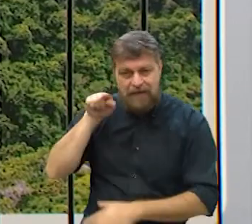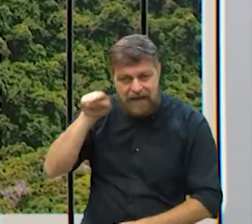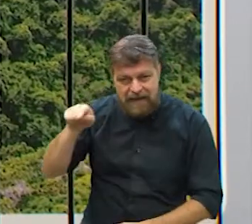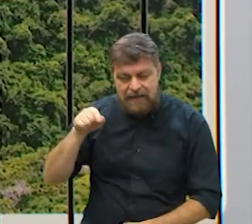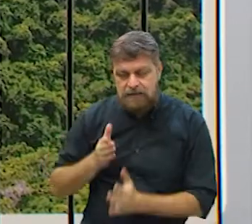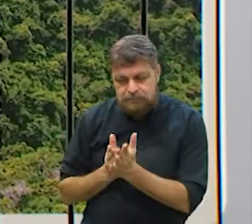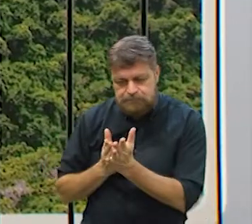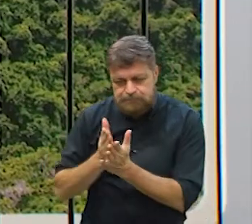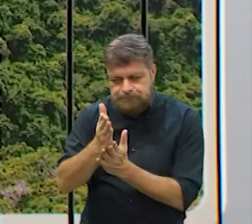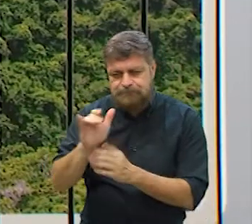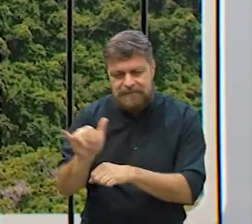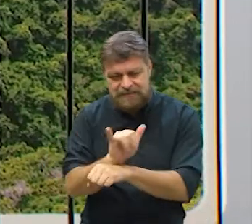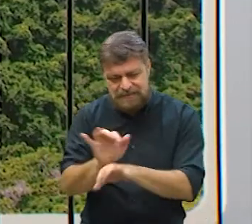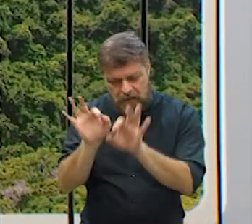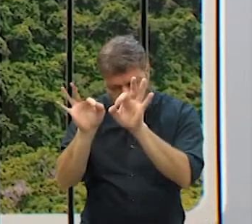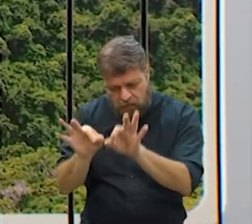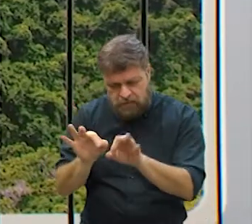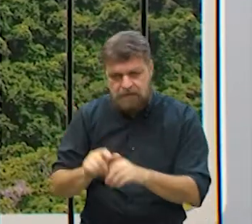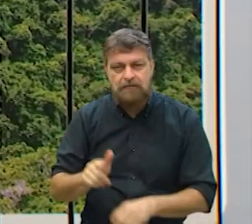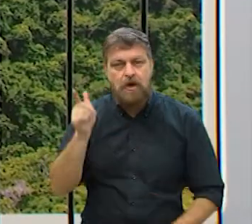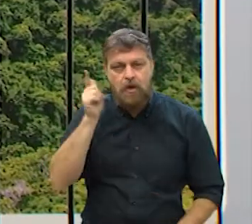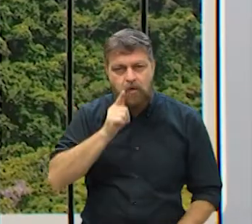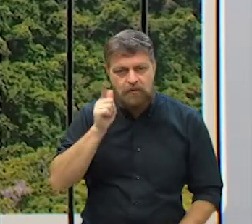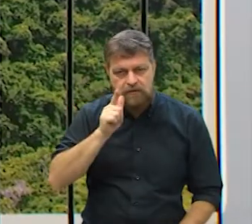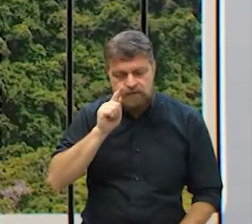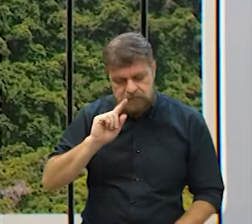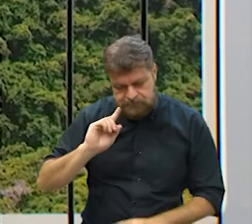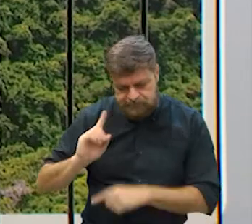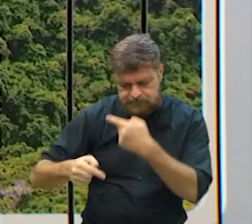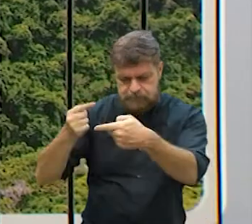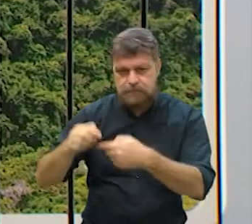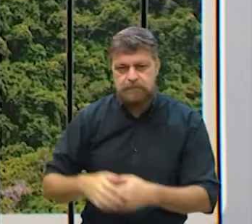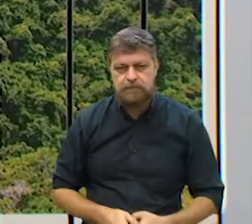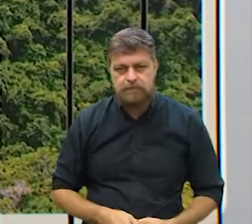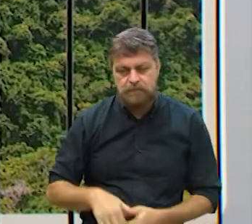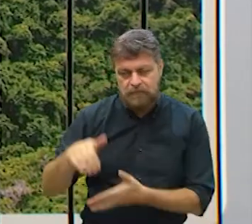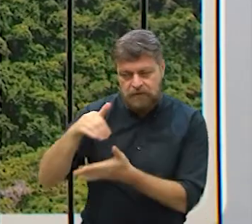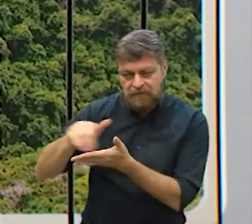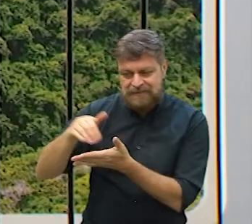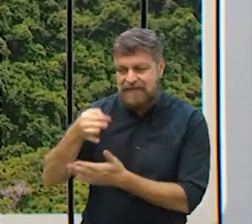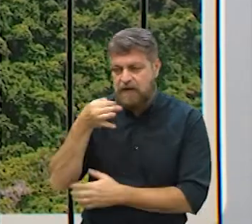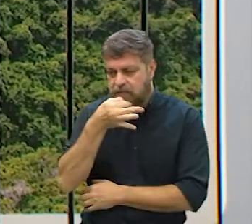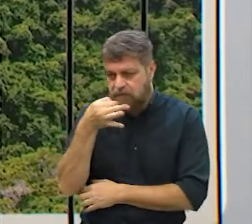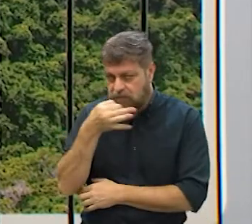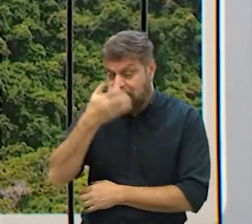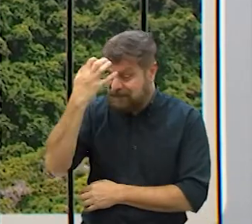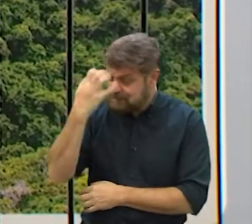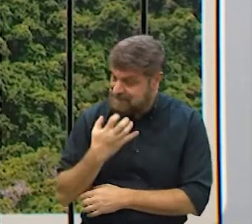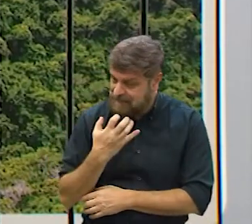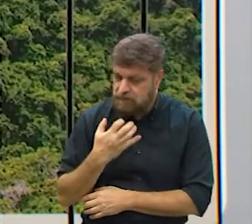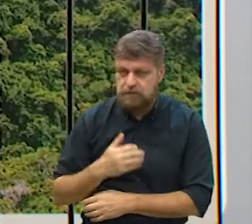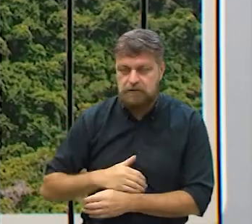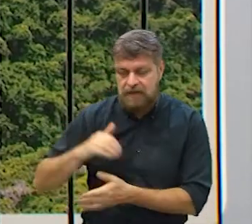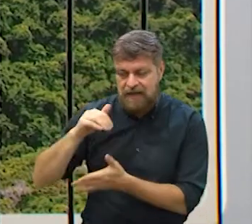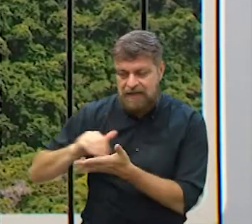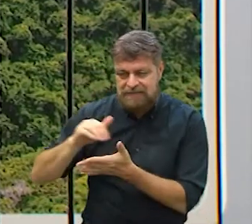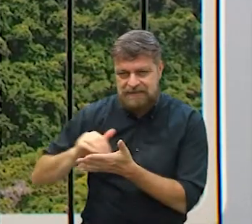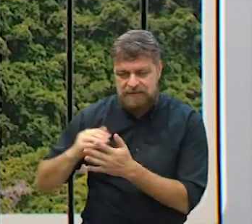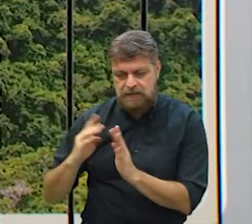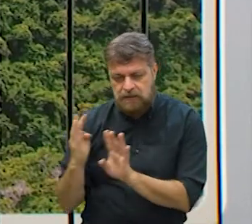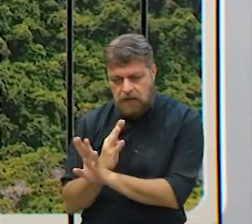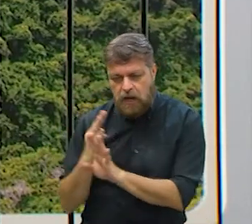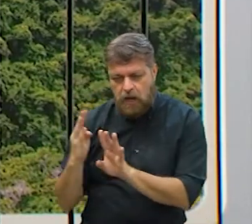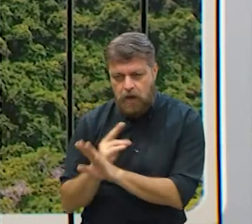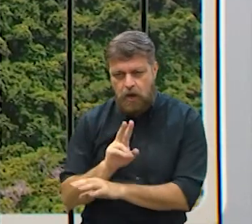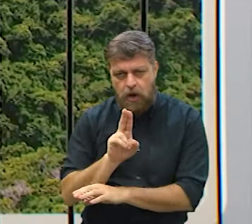que eles estão no caminho certo e eles vão conseguir trazer isso aí. Aquilo que o Arli falou é muito sério. A Secretaria de Urbanismo